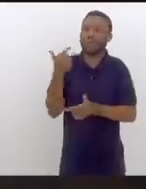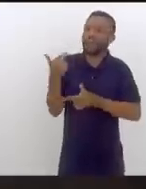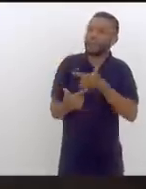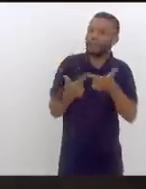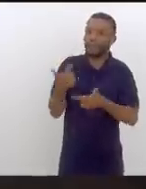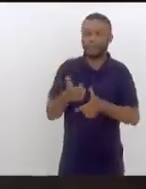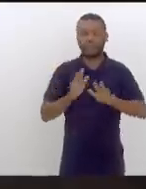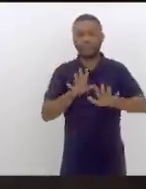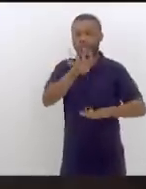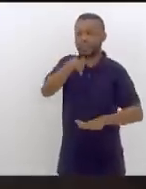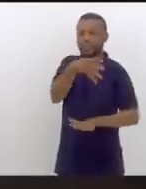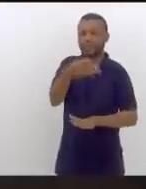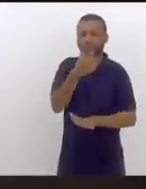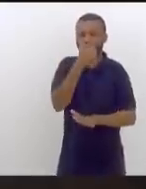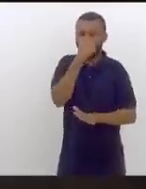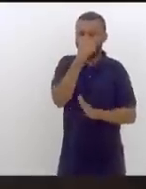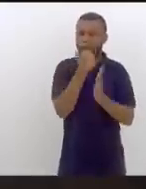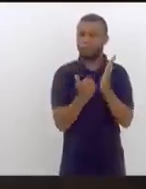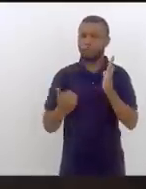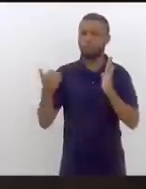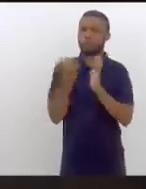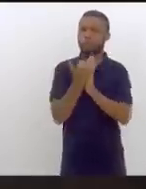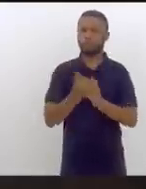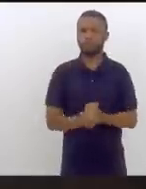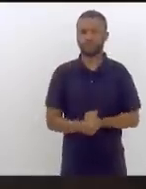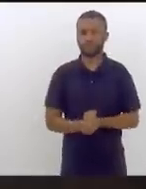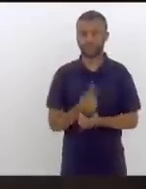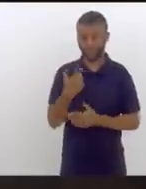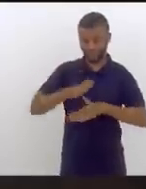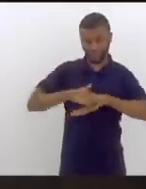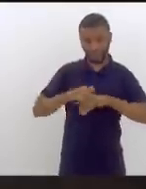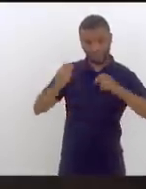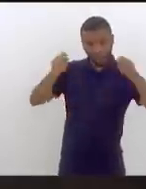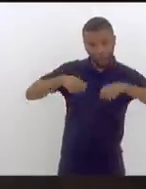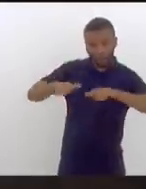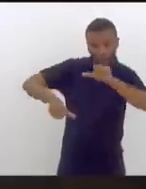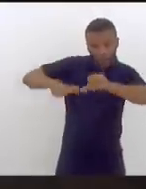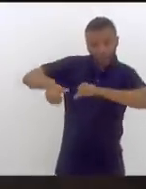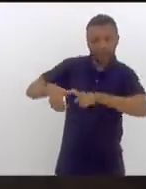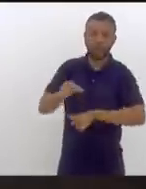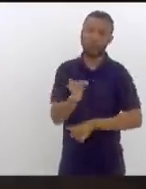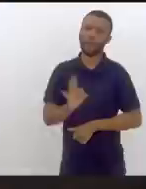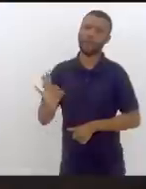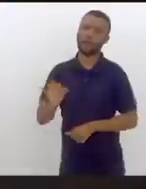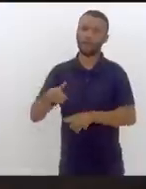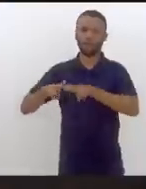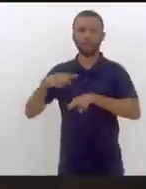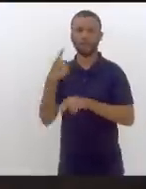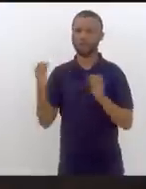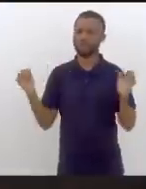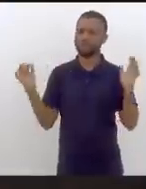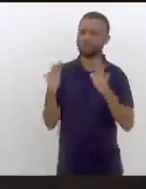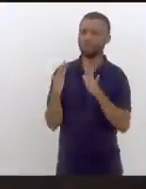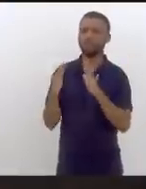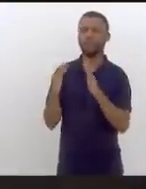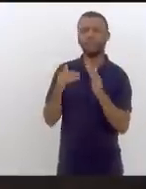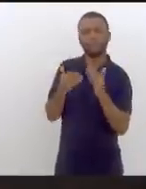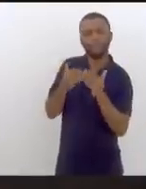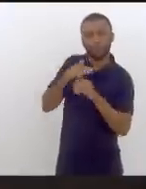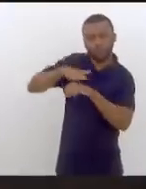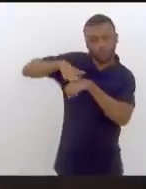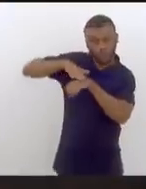então assim nós temos o poder de mudar isso não por isso que nós estamos hoje aqui reunidos conversando pedindo